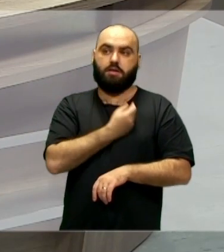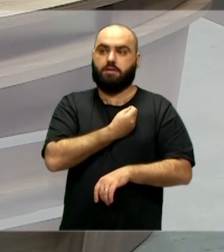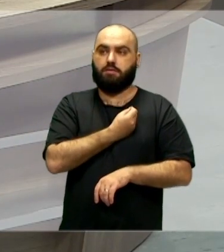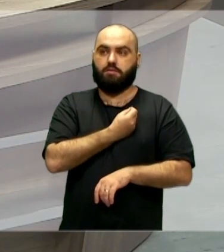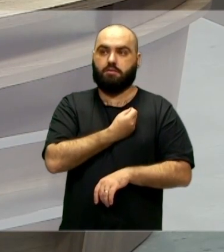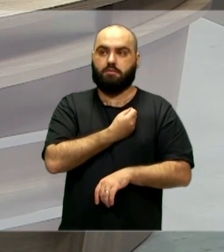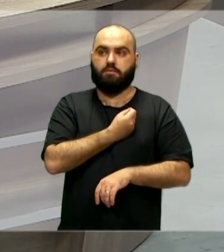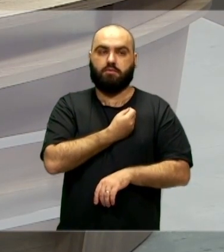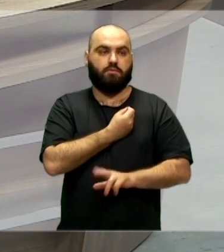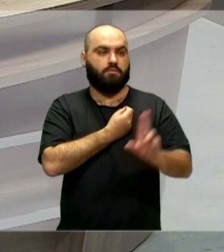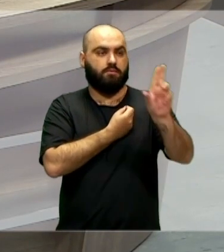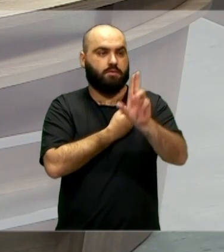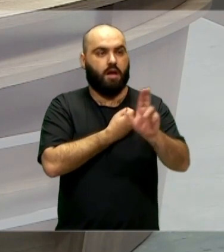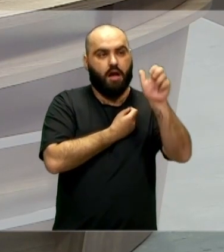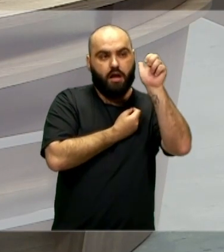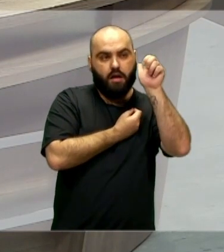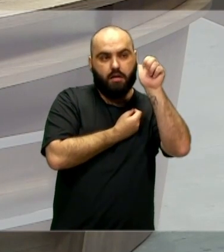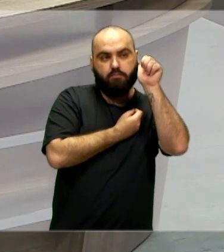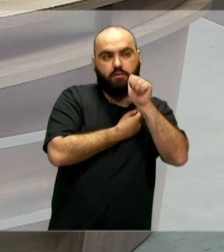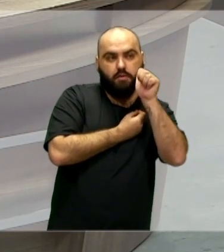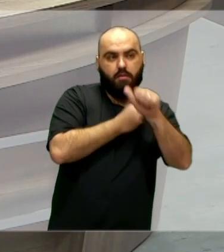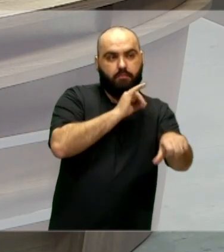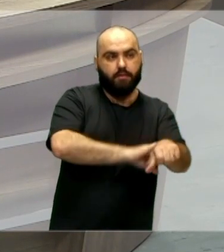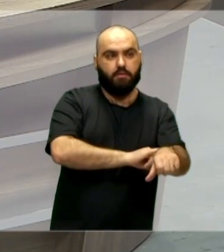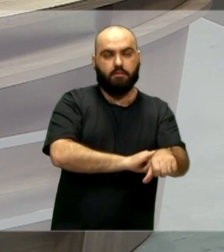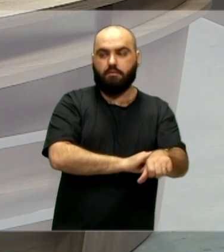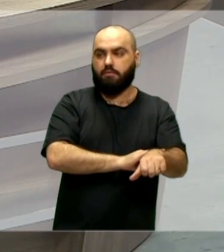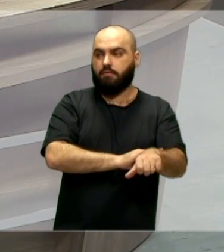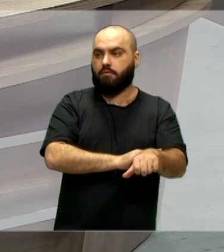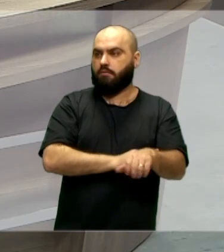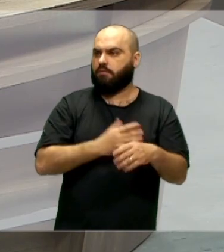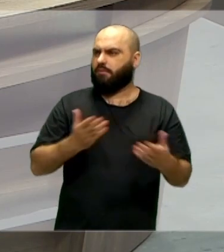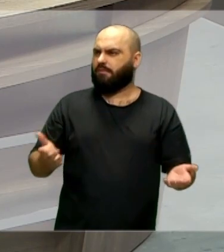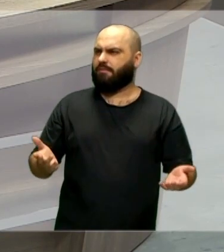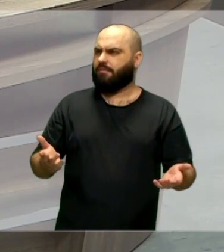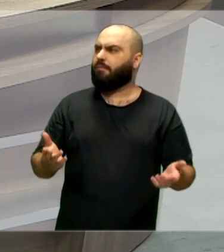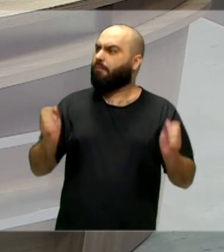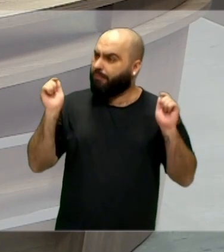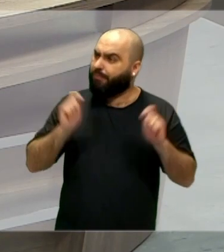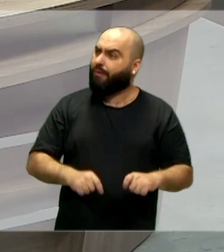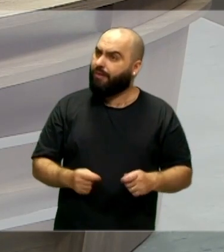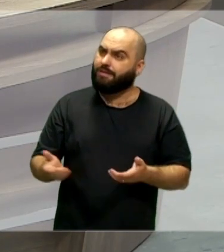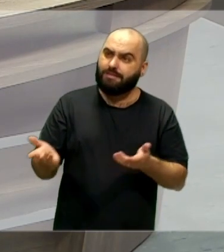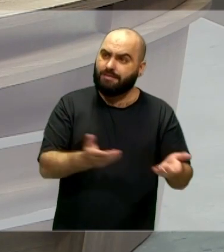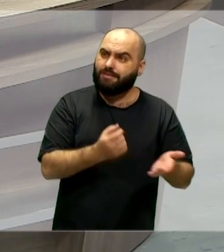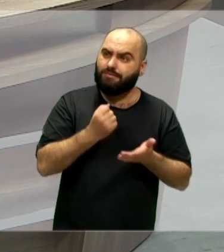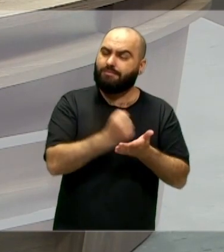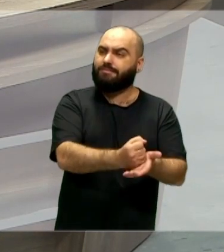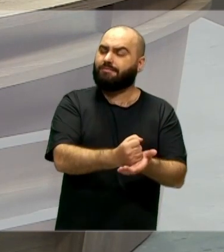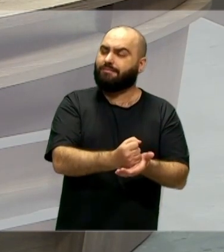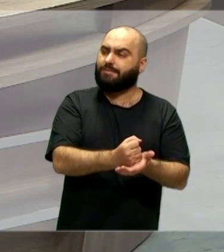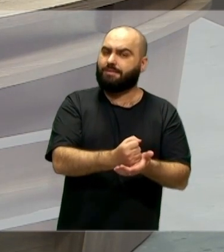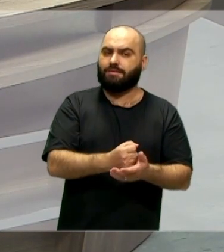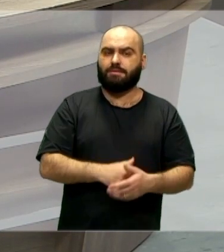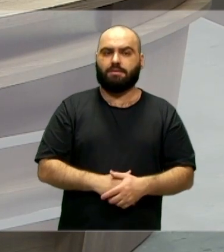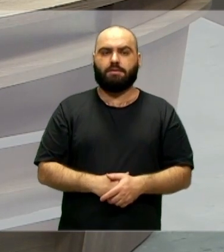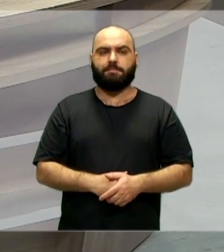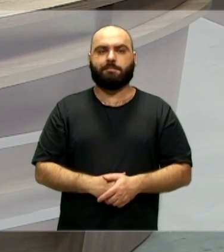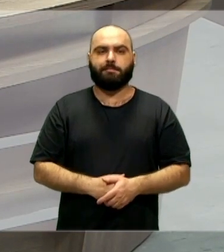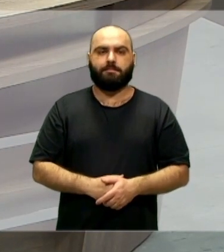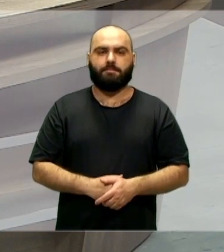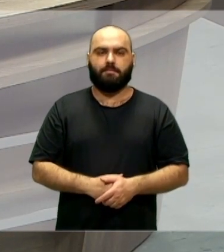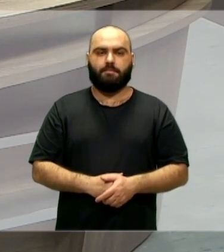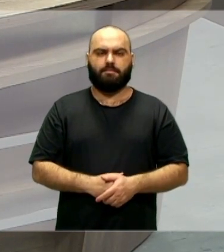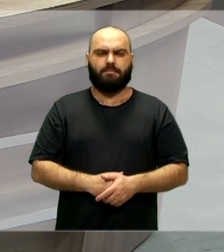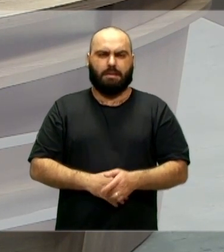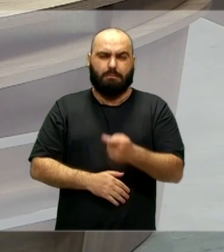usar um banheiro de mulheres. Ela é uma mulher, ela pode usar, não é isso? Eu queria entrar rapidamente, a gente tem